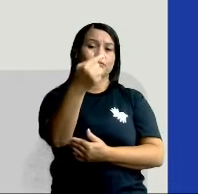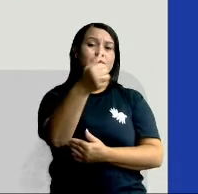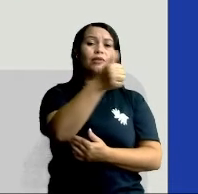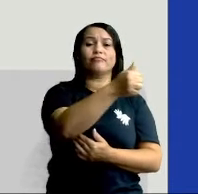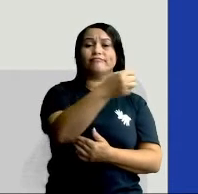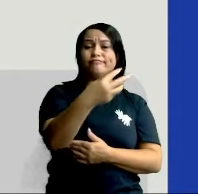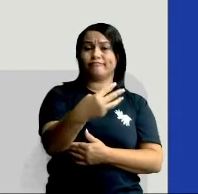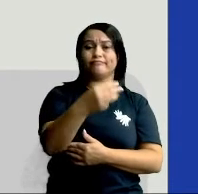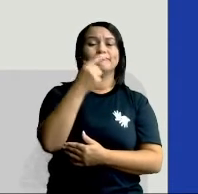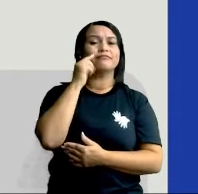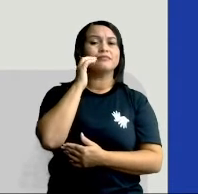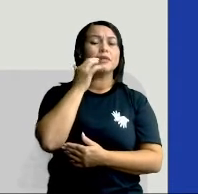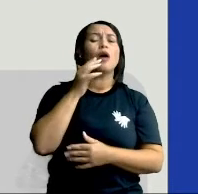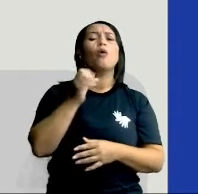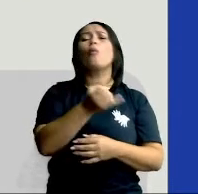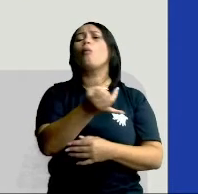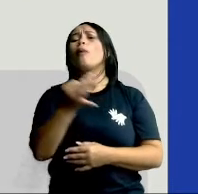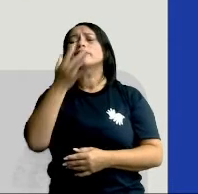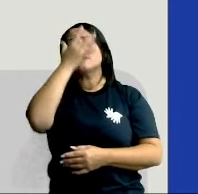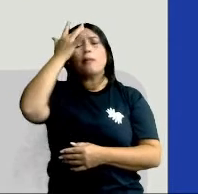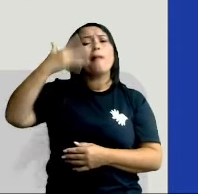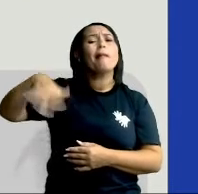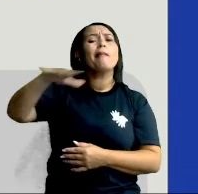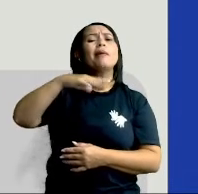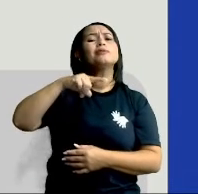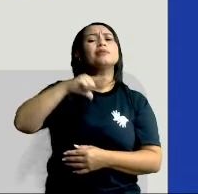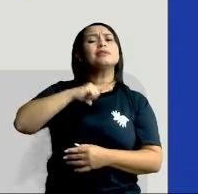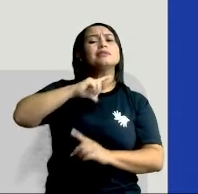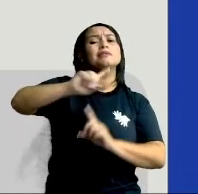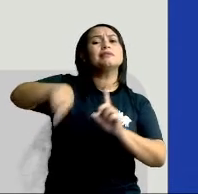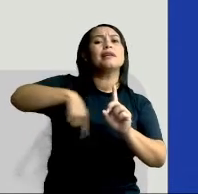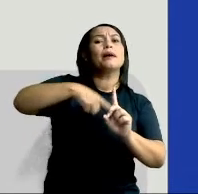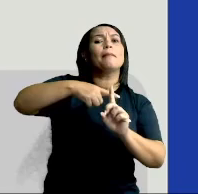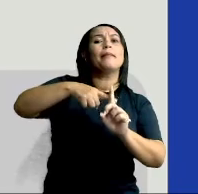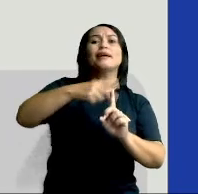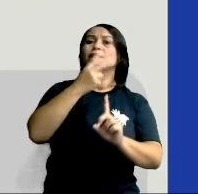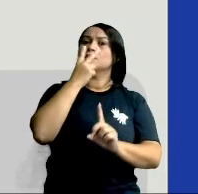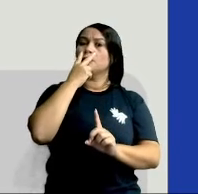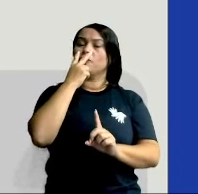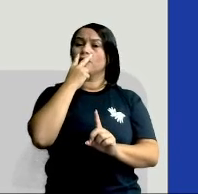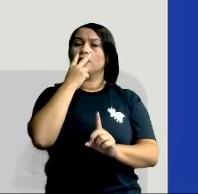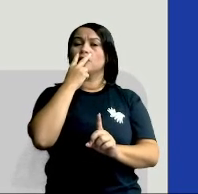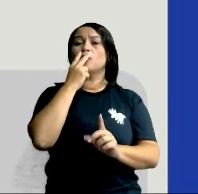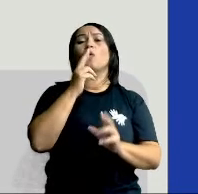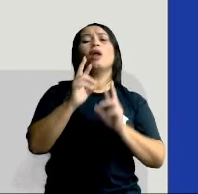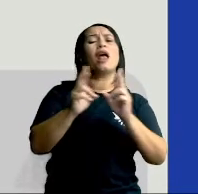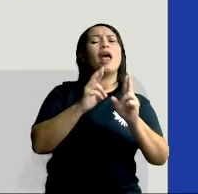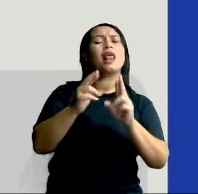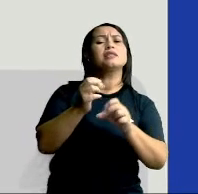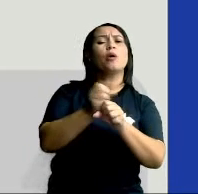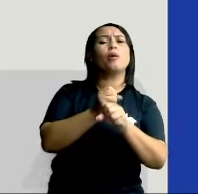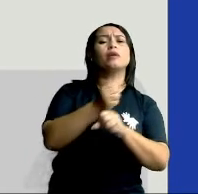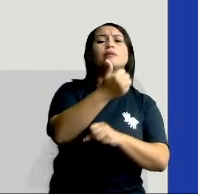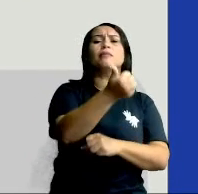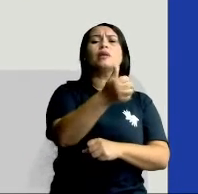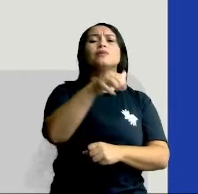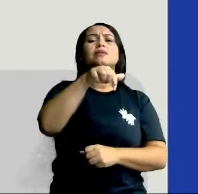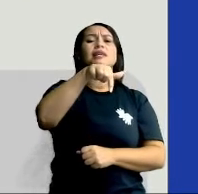1. Então, quantos habitantes há mais em Vitória de Santo Antão em relação ao ano